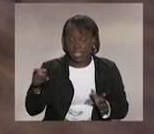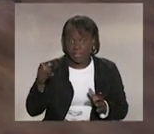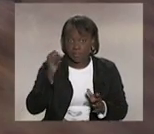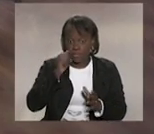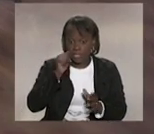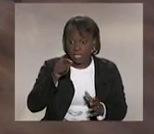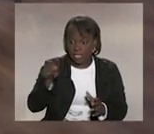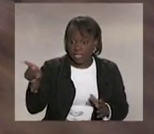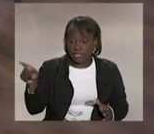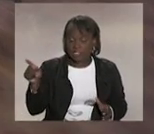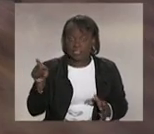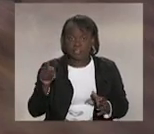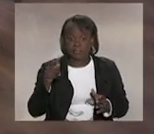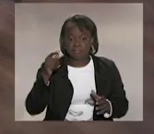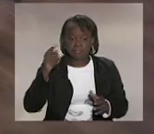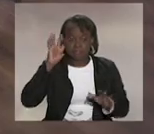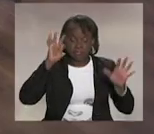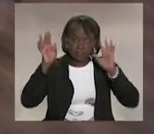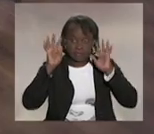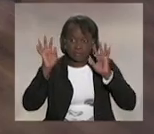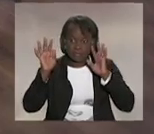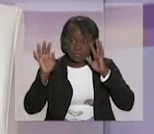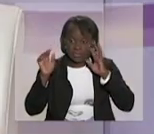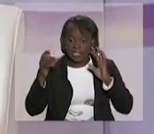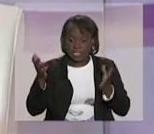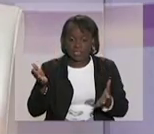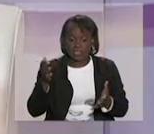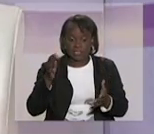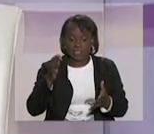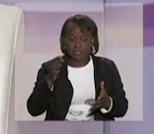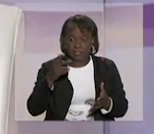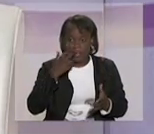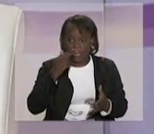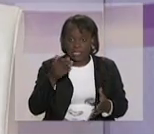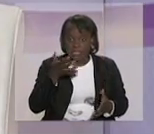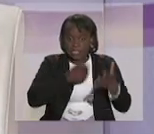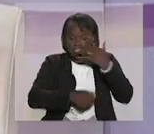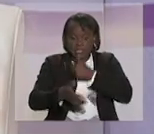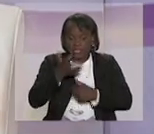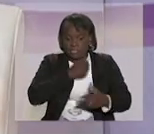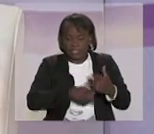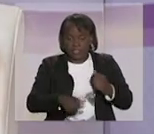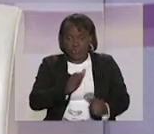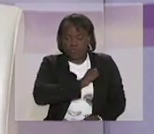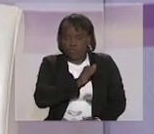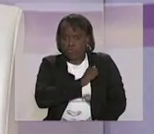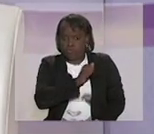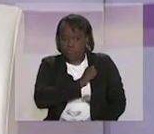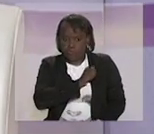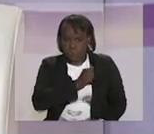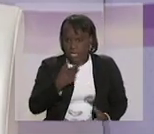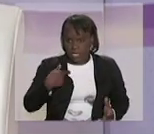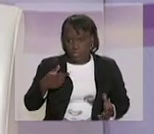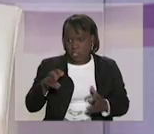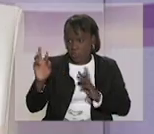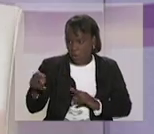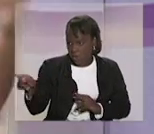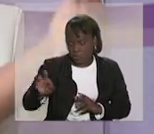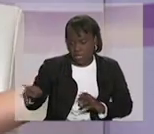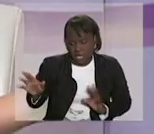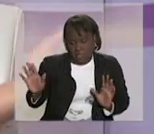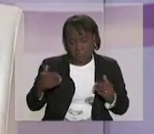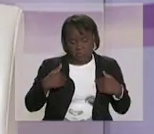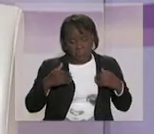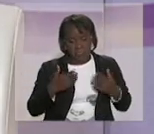você para pensar, no caso das mulheres, isso pode ser até um mecanismo de se sentir mais protegida. Isso não tem como acontecer comigo porque eu não sou